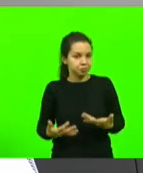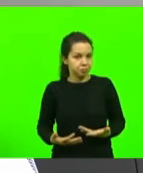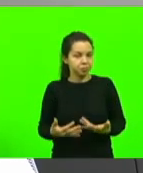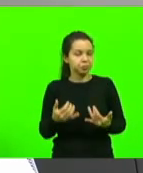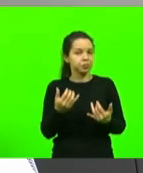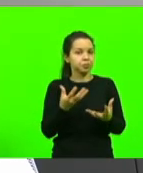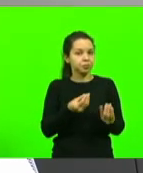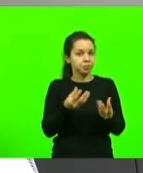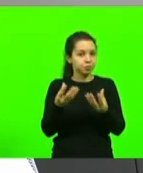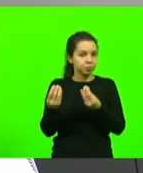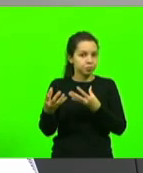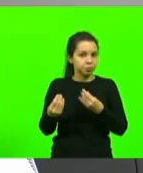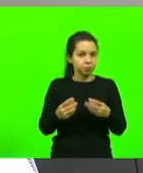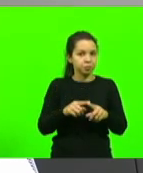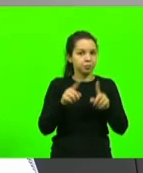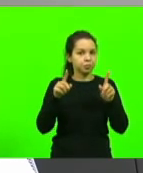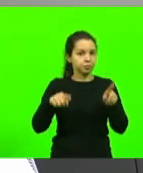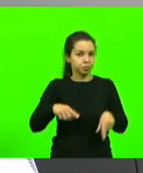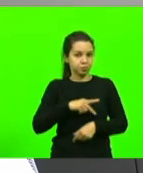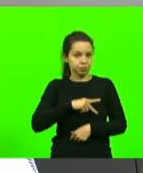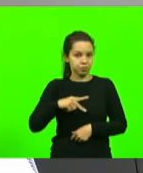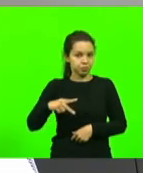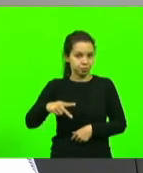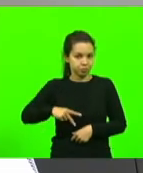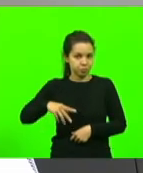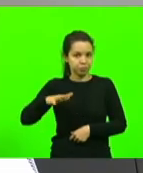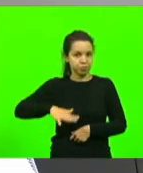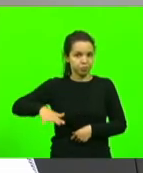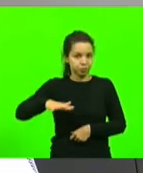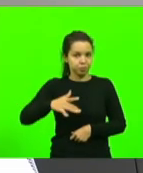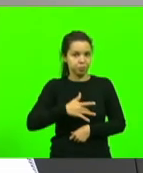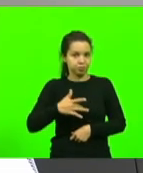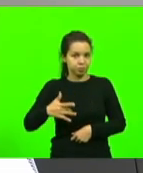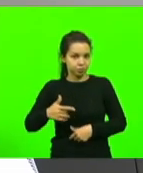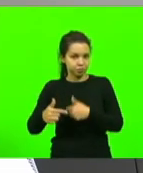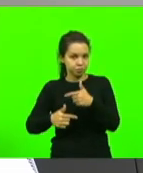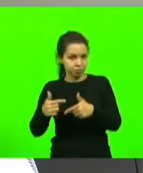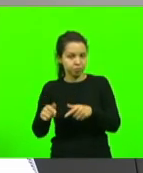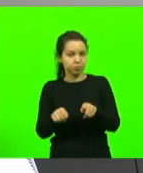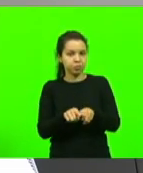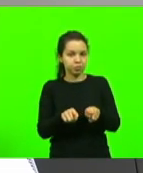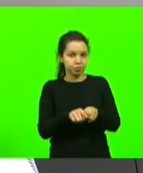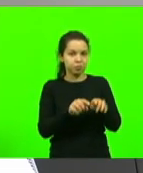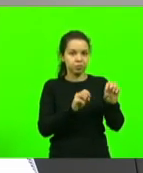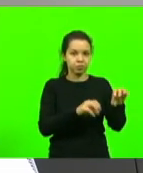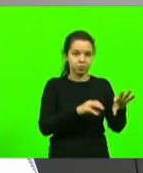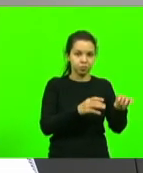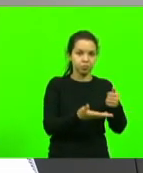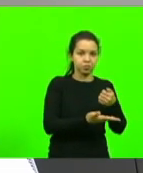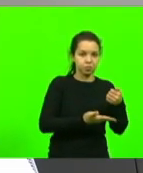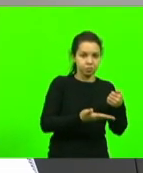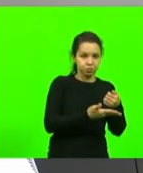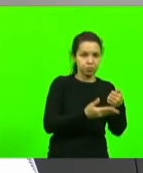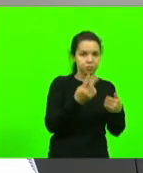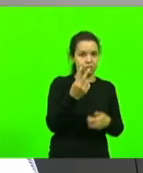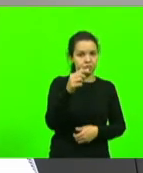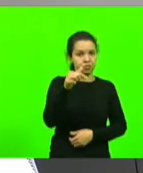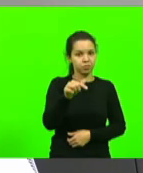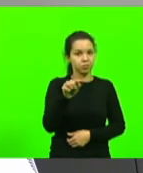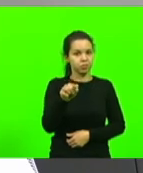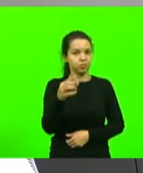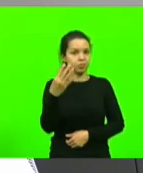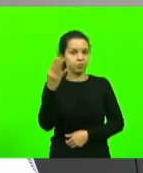estão na área da saúde 12.3 por cento e educação básica 27.4 por